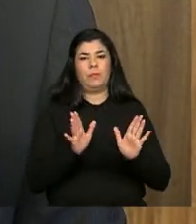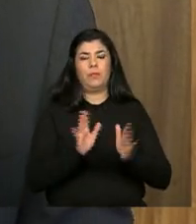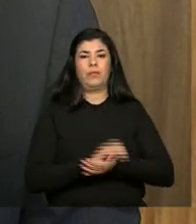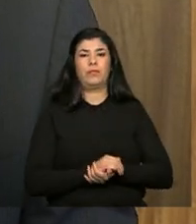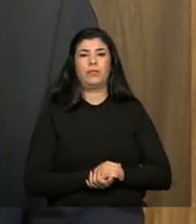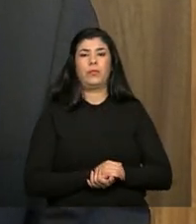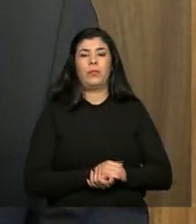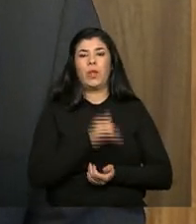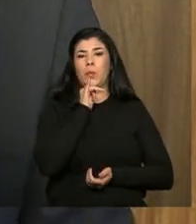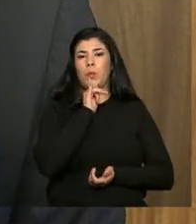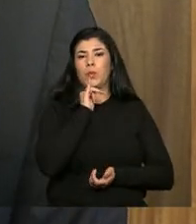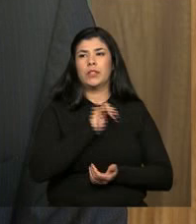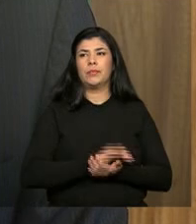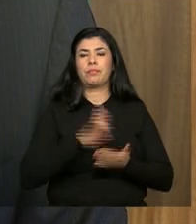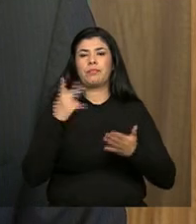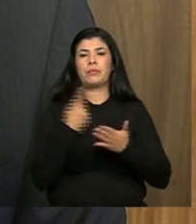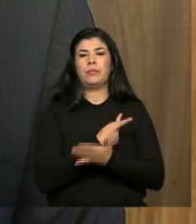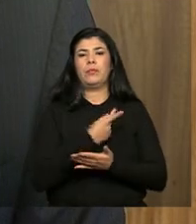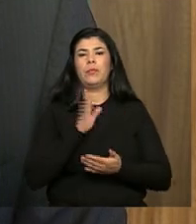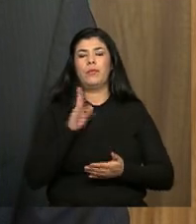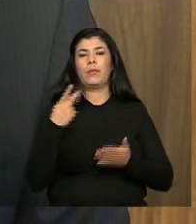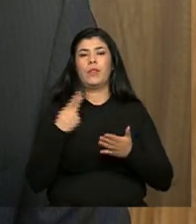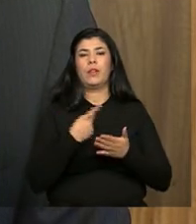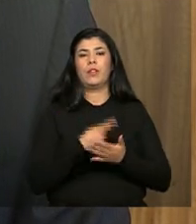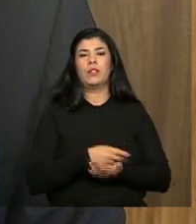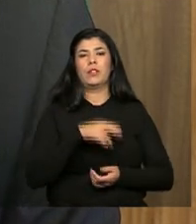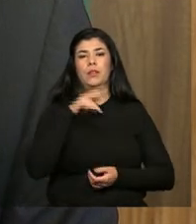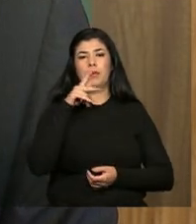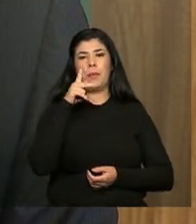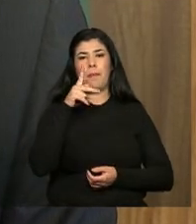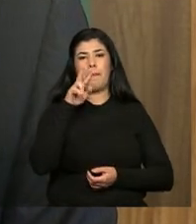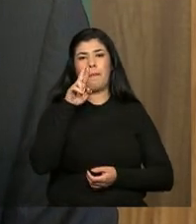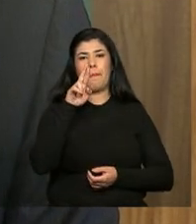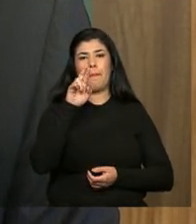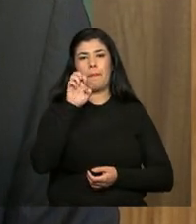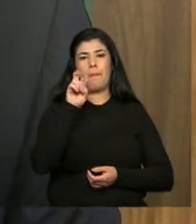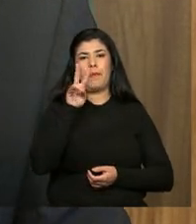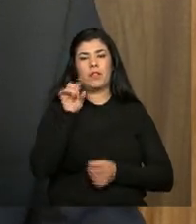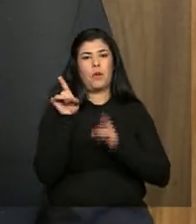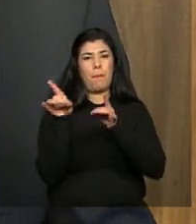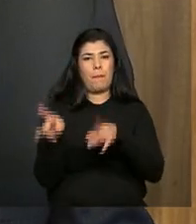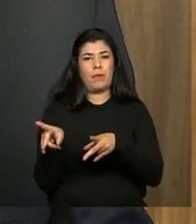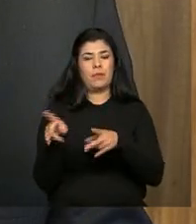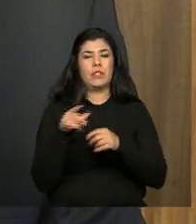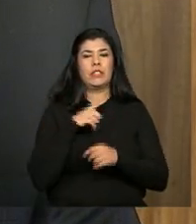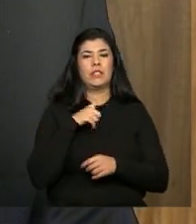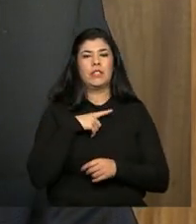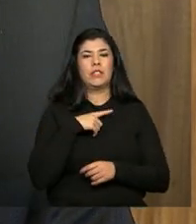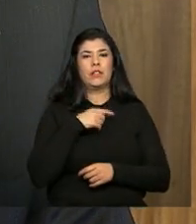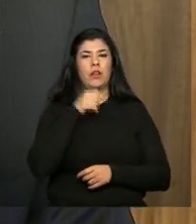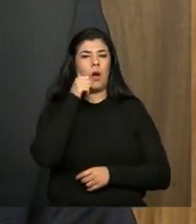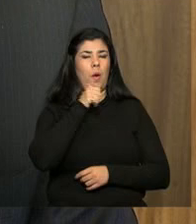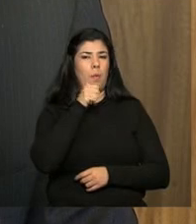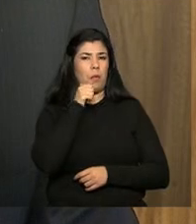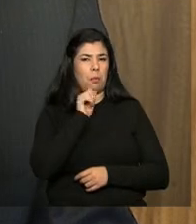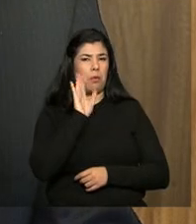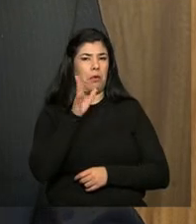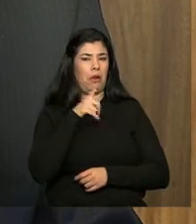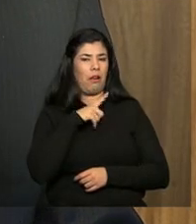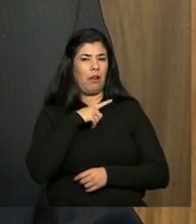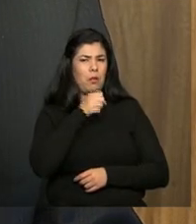mas temos um caso concreto lá da Previdência Social uma senhora de 78 anos casou com jovem de 21 anos